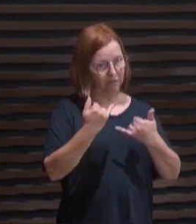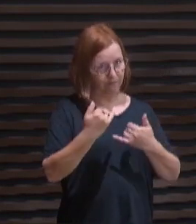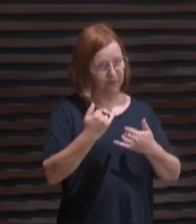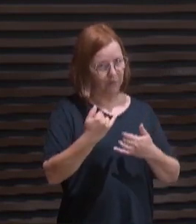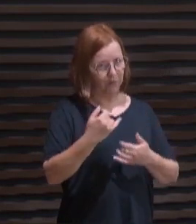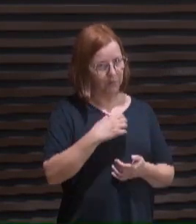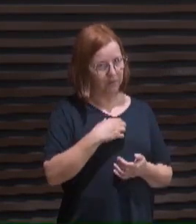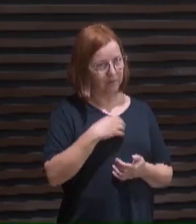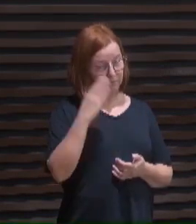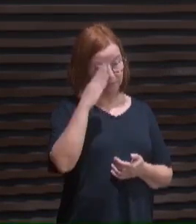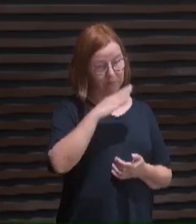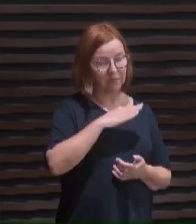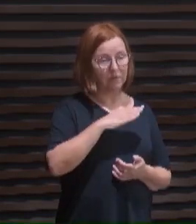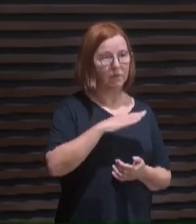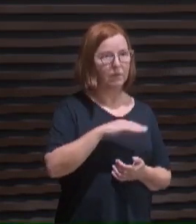mal,